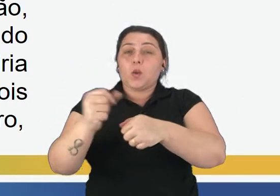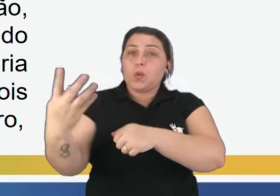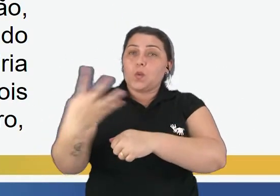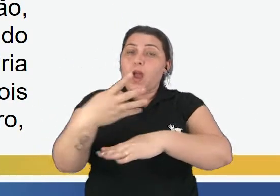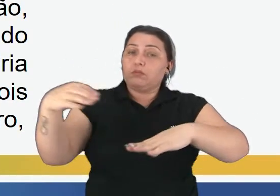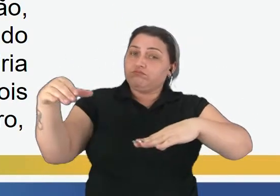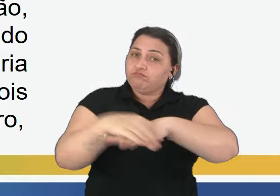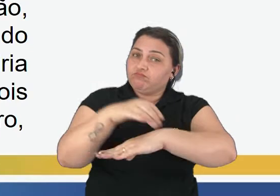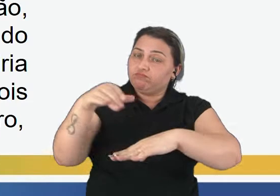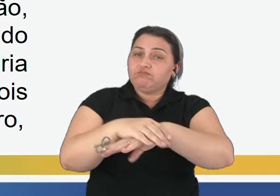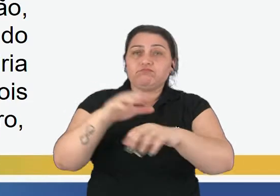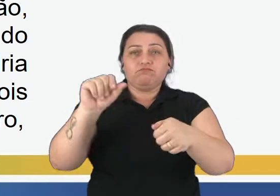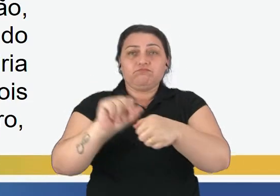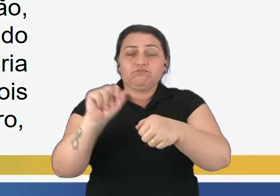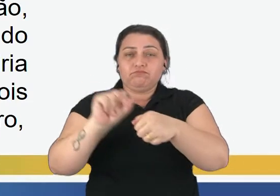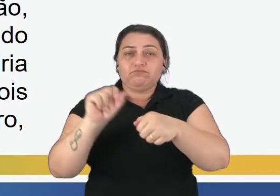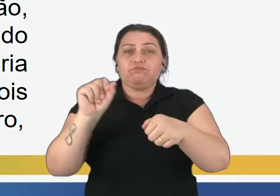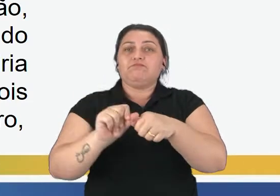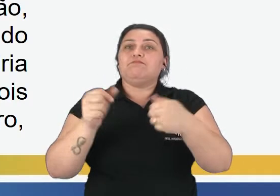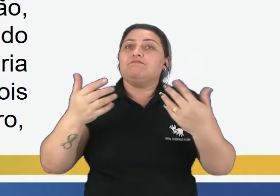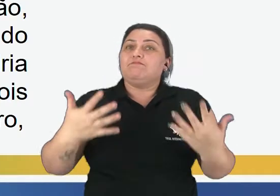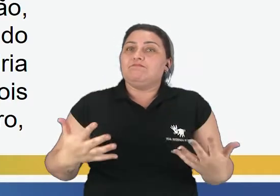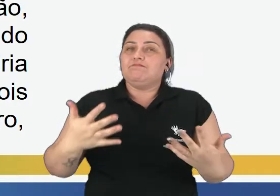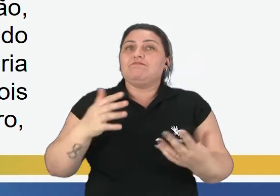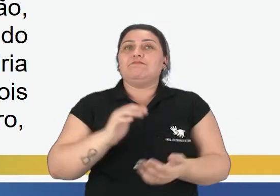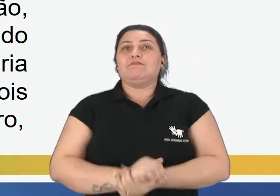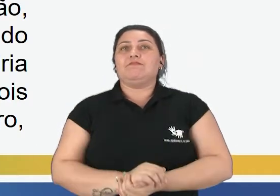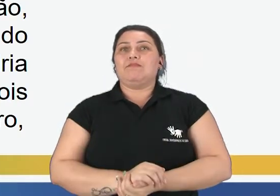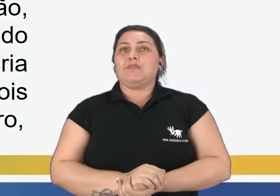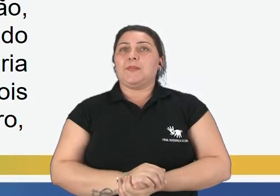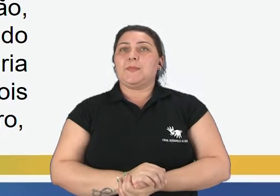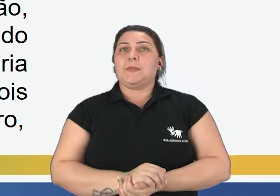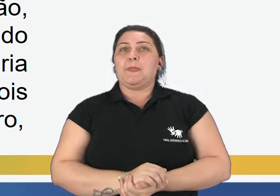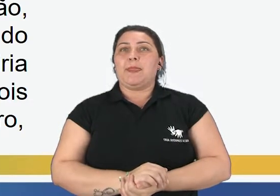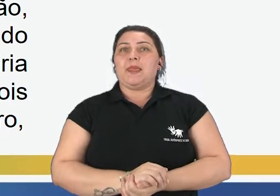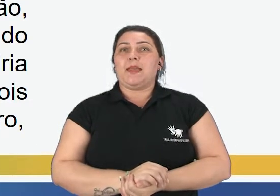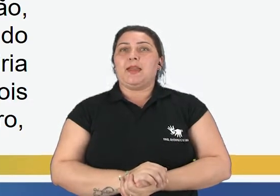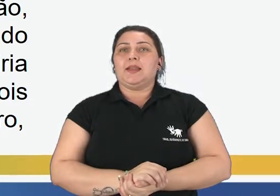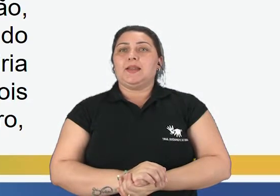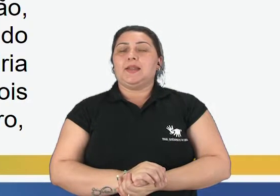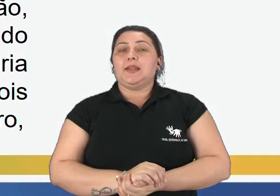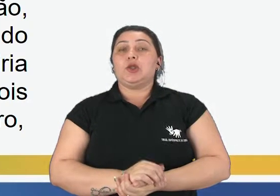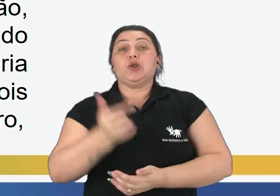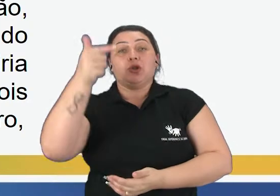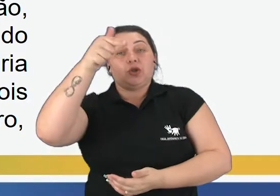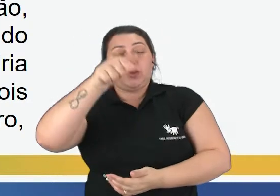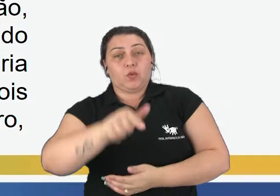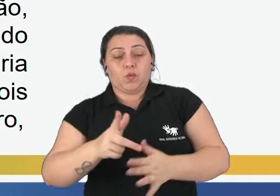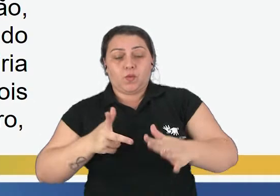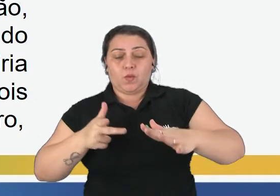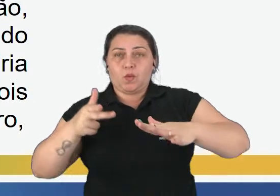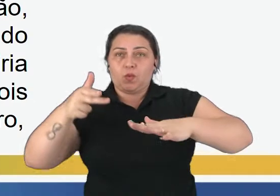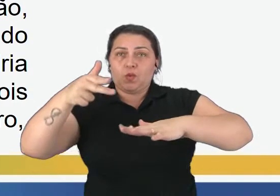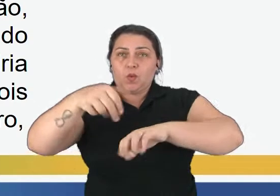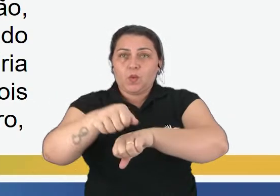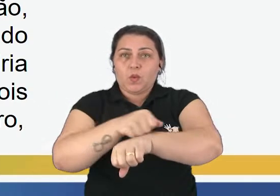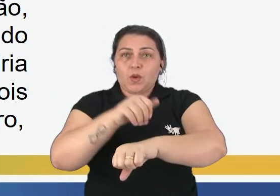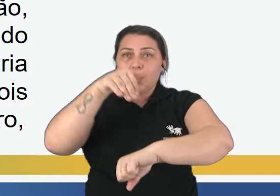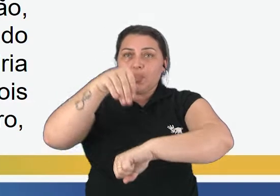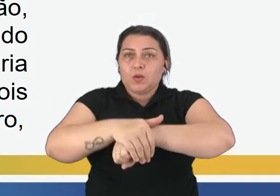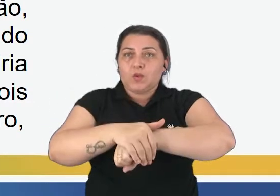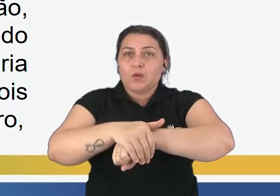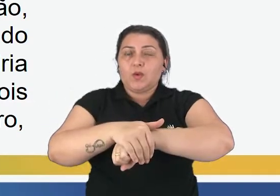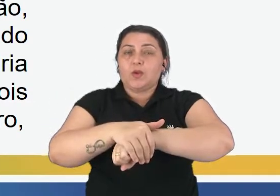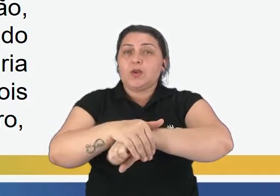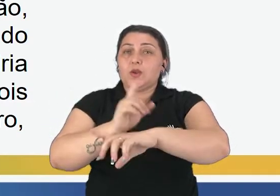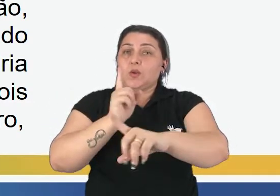4 pares, ou seja, mais 4 pares, nossa, olha só. Ele novamente cortou o couro à noite e